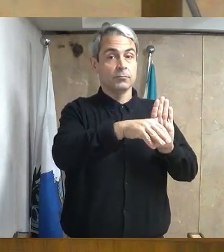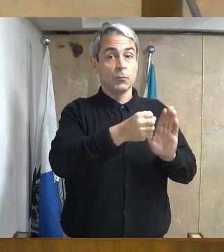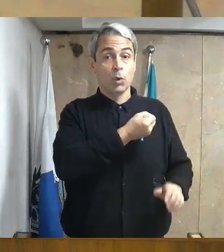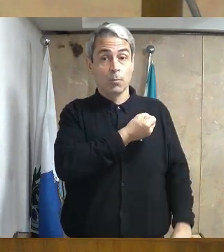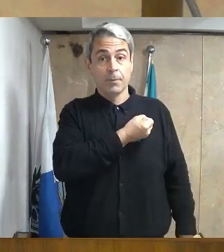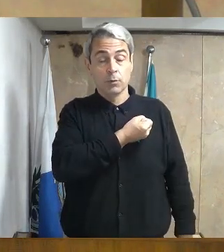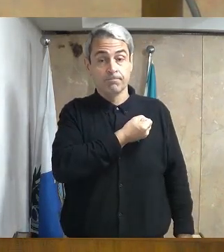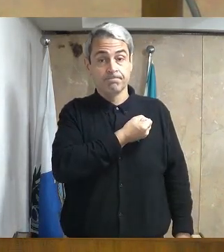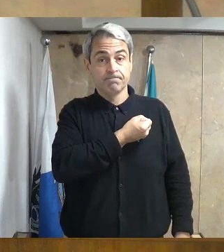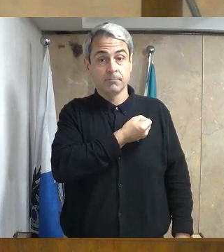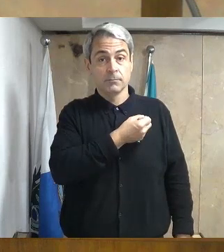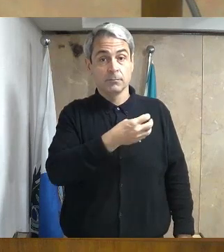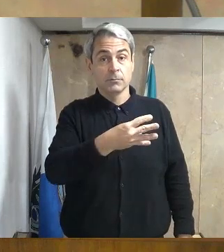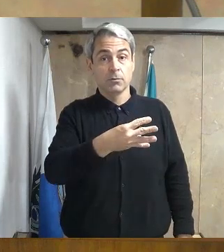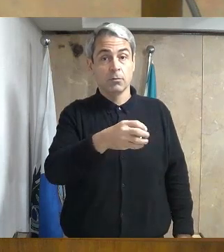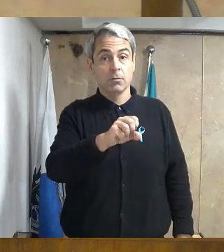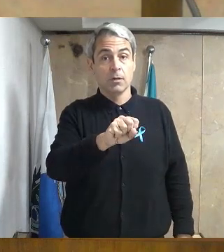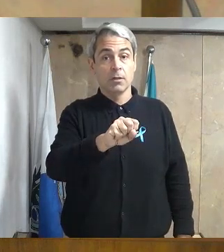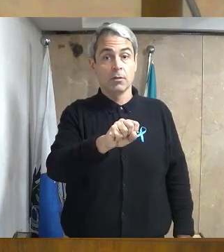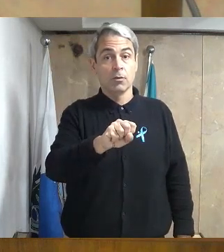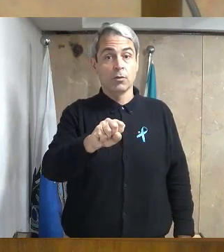número